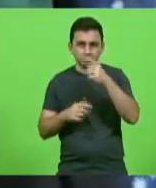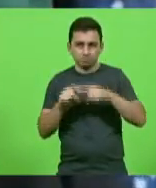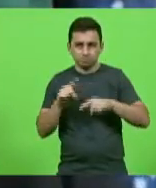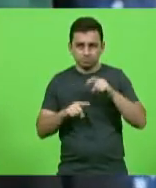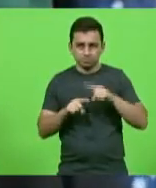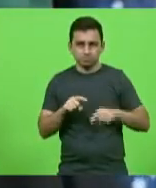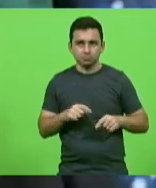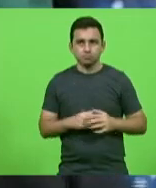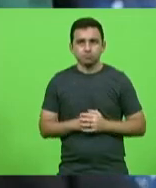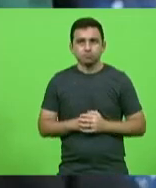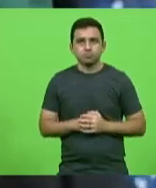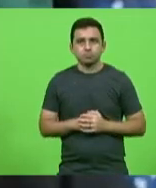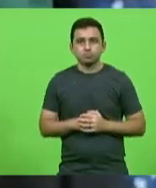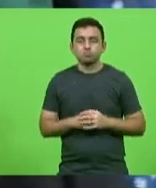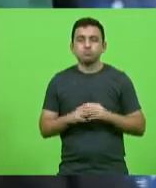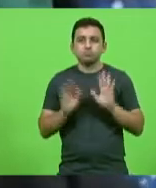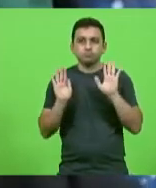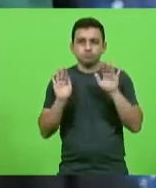destiladores